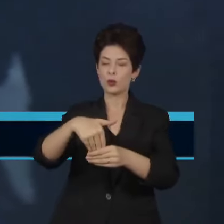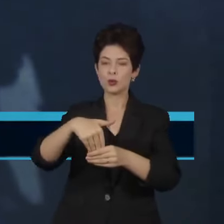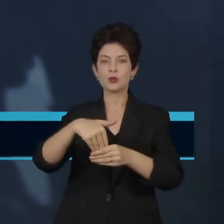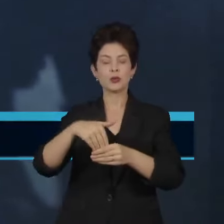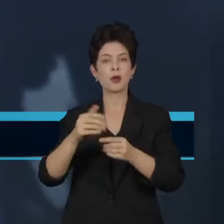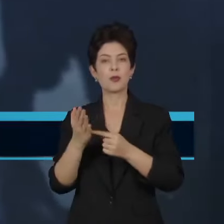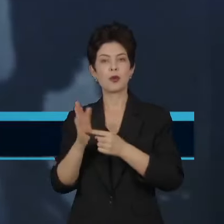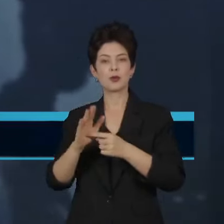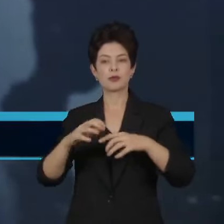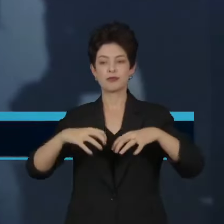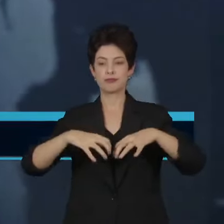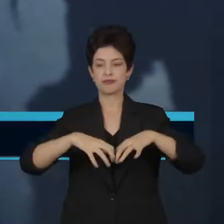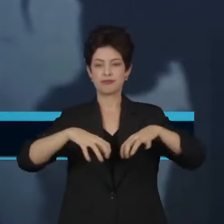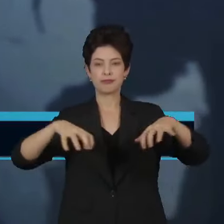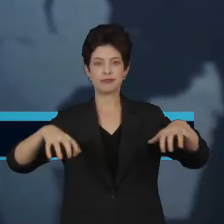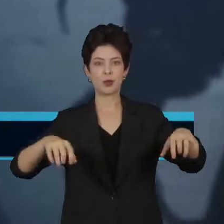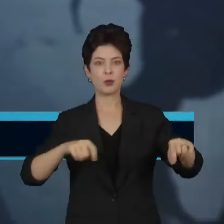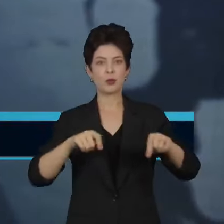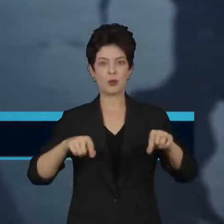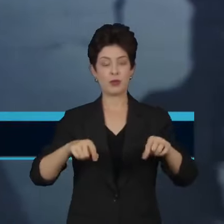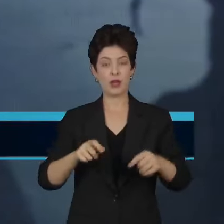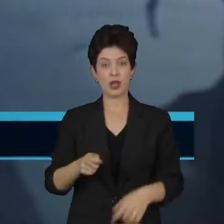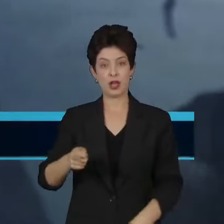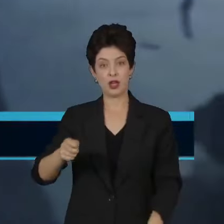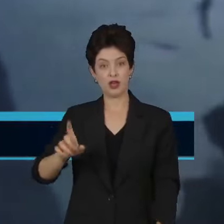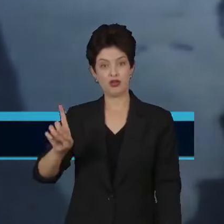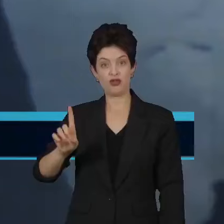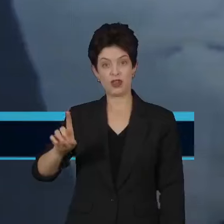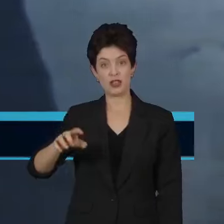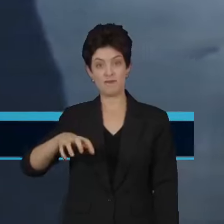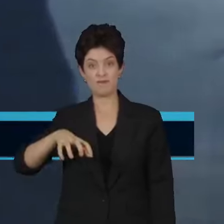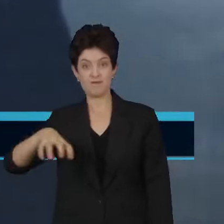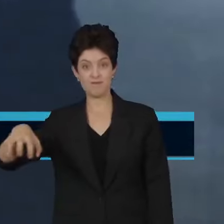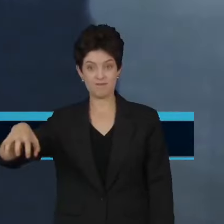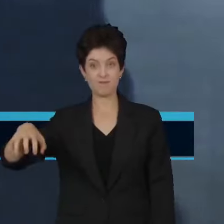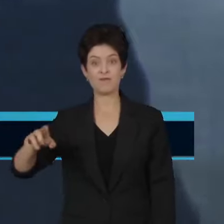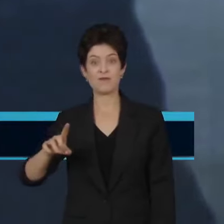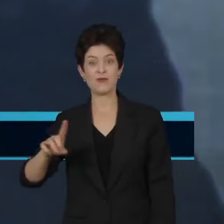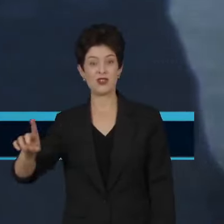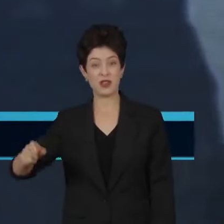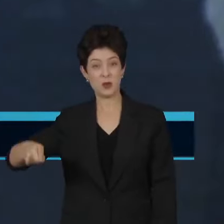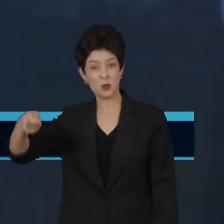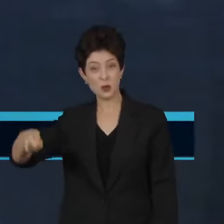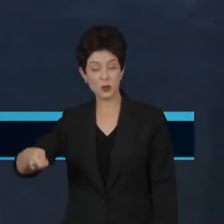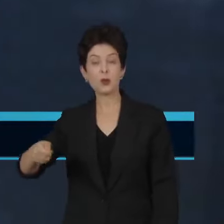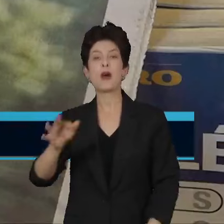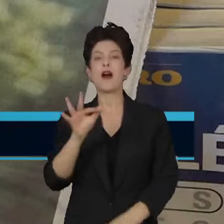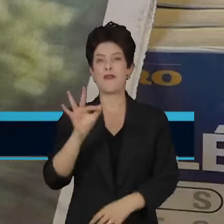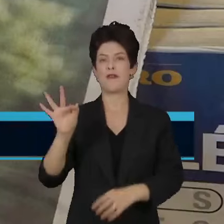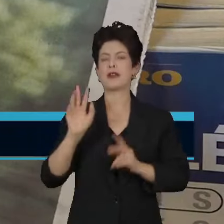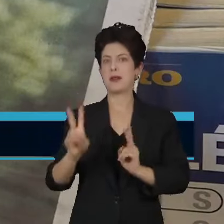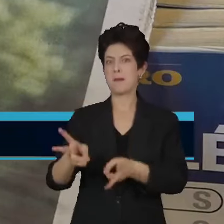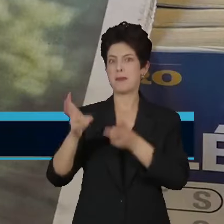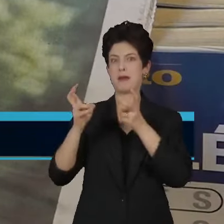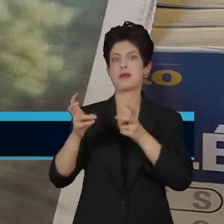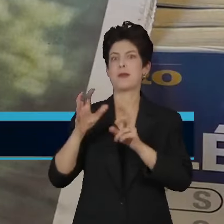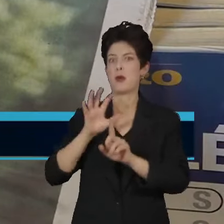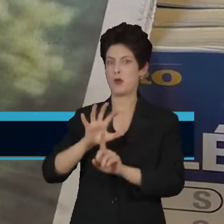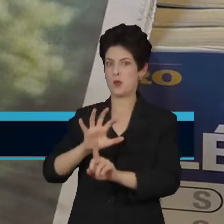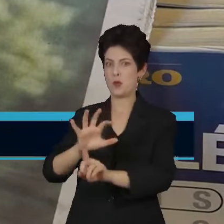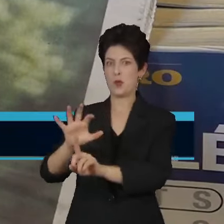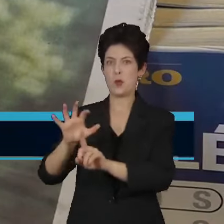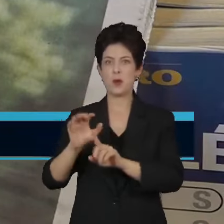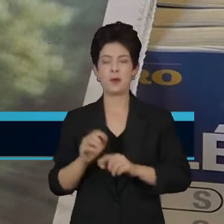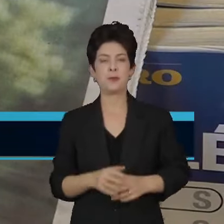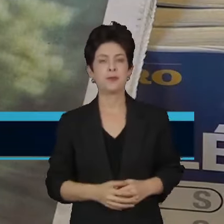mais dividido, com o avanço da extrema-direita. E o primeiro país a sentir os reflexos foi a França. A